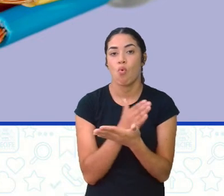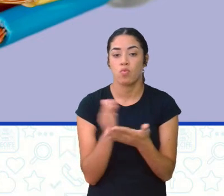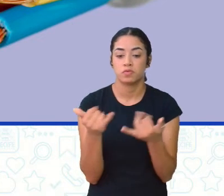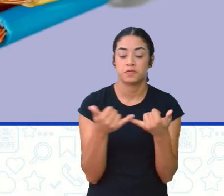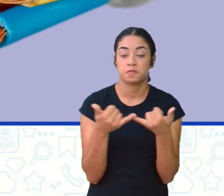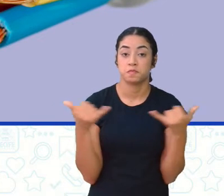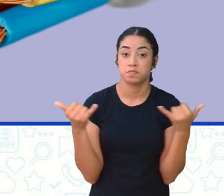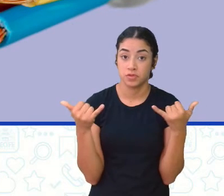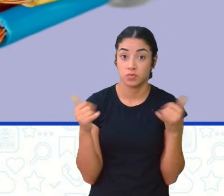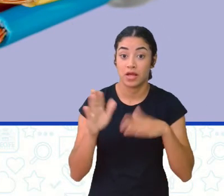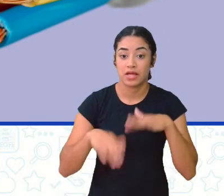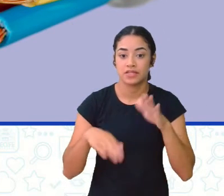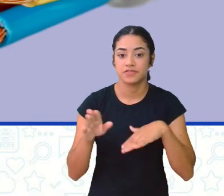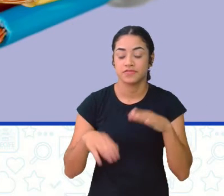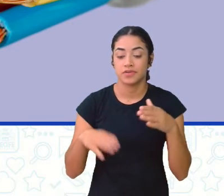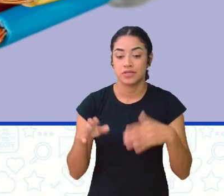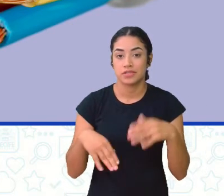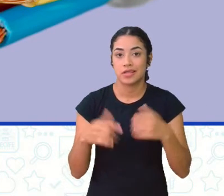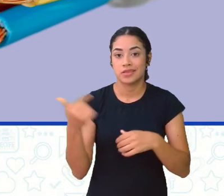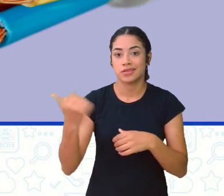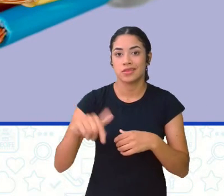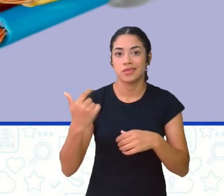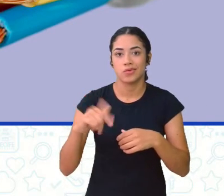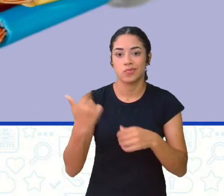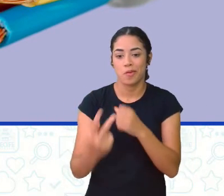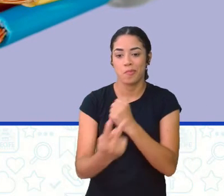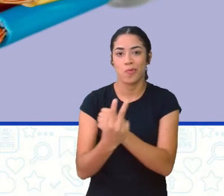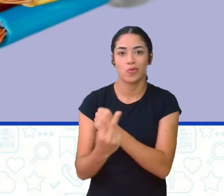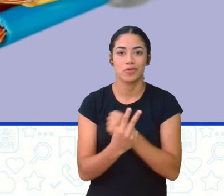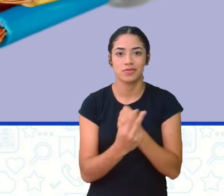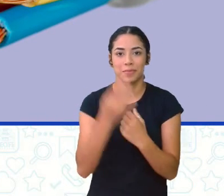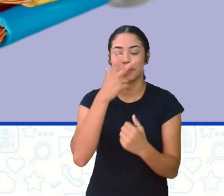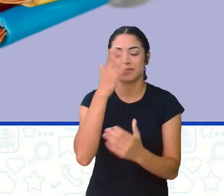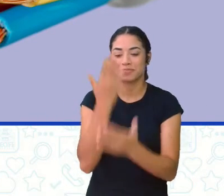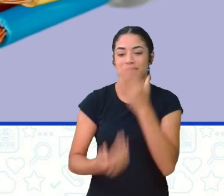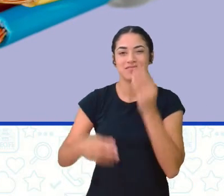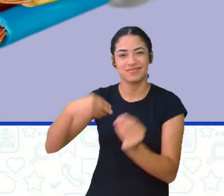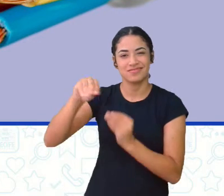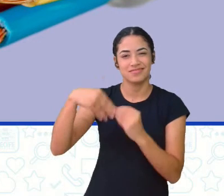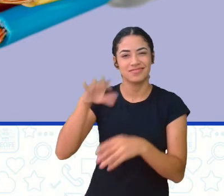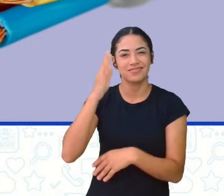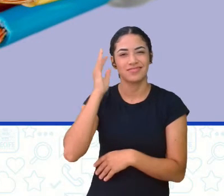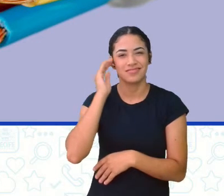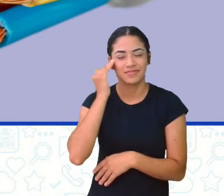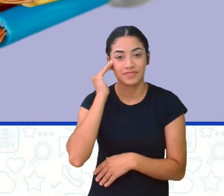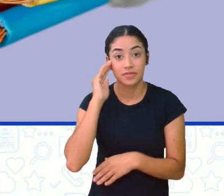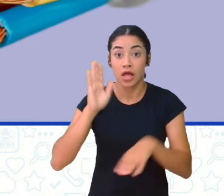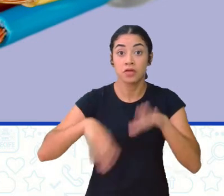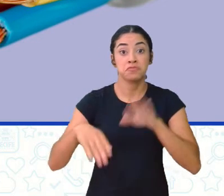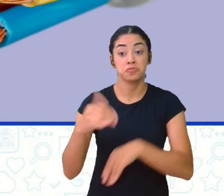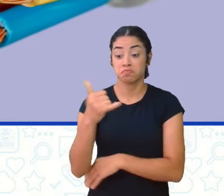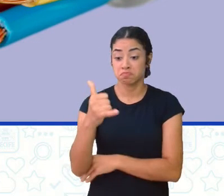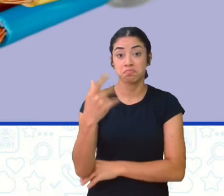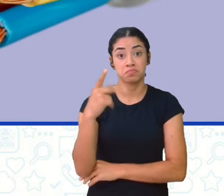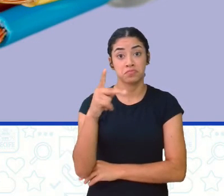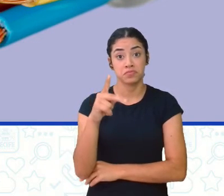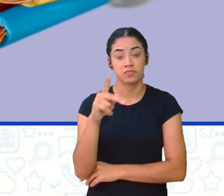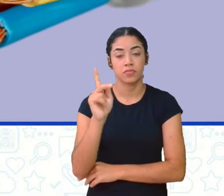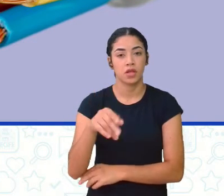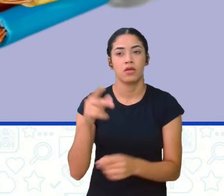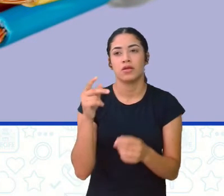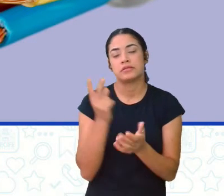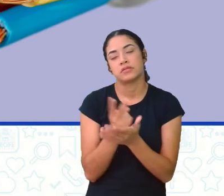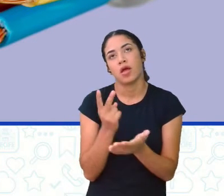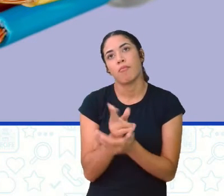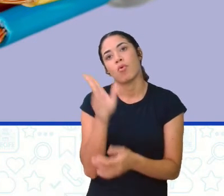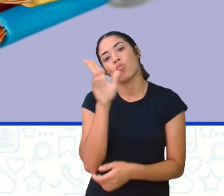alguns fios que às vezes ficam desencapados, perdem essa parte, até mesmo o jeito celular de vocês. Então, de tanto